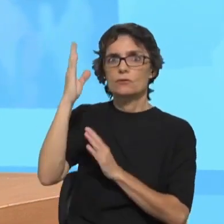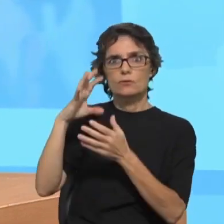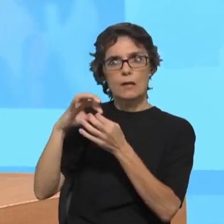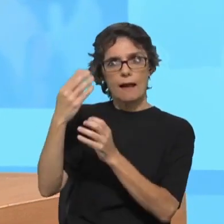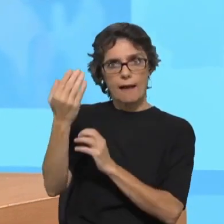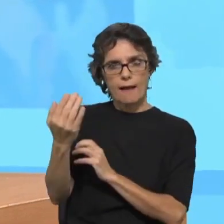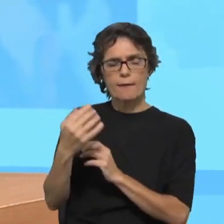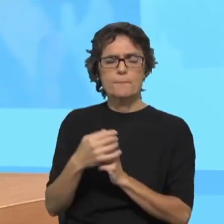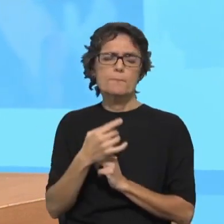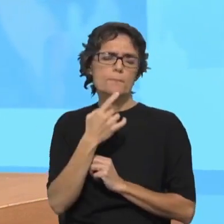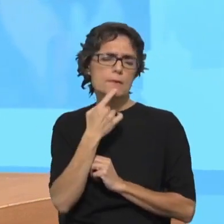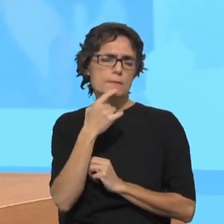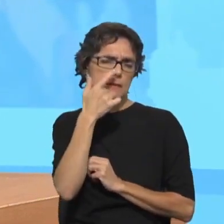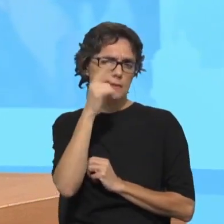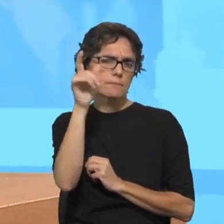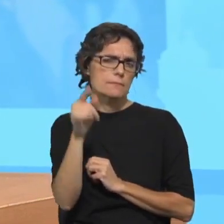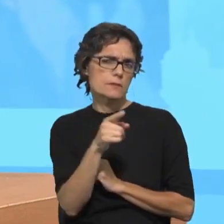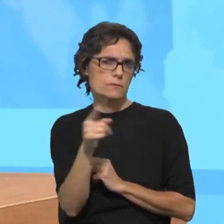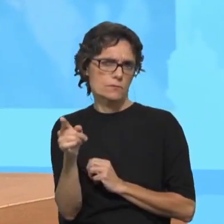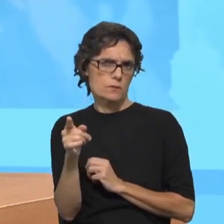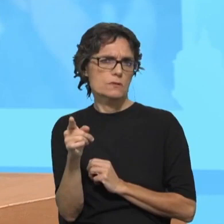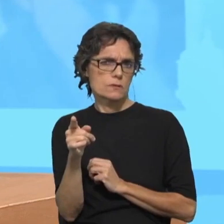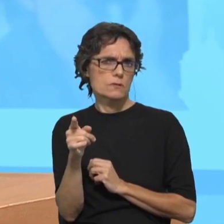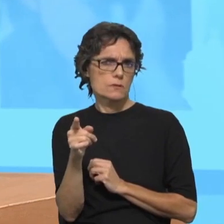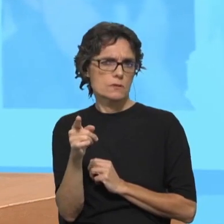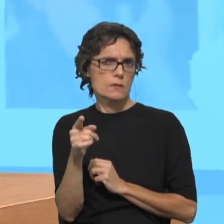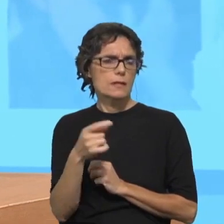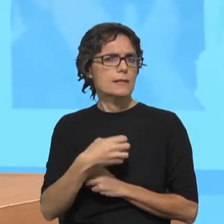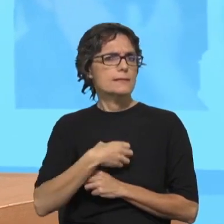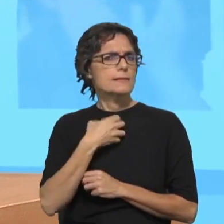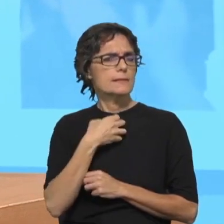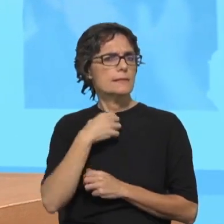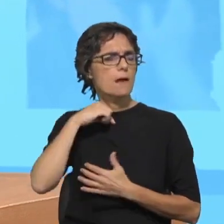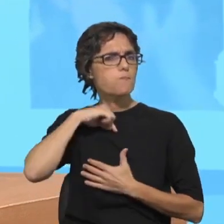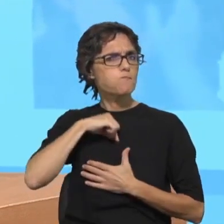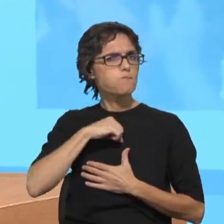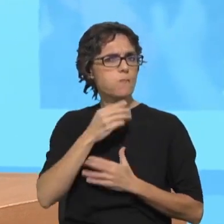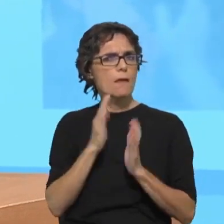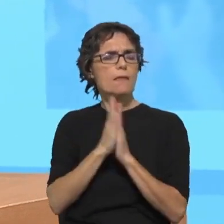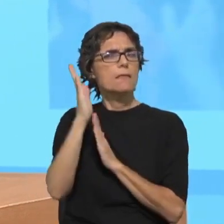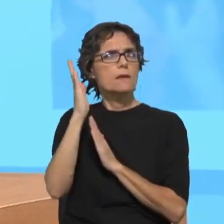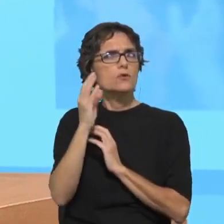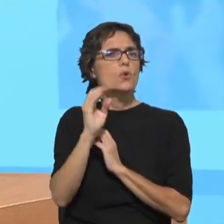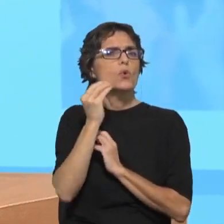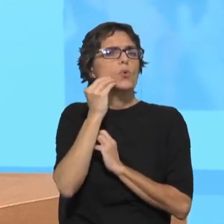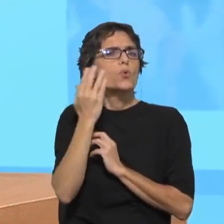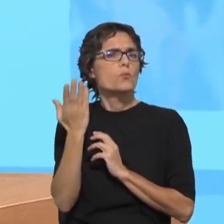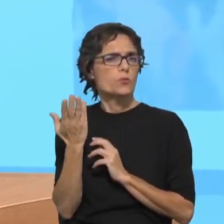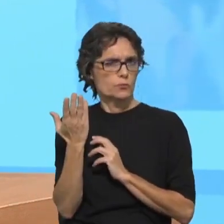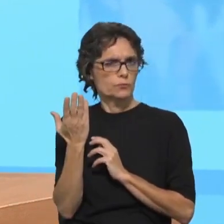como é que elas sinalizam essa presença de Deus nelas, e se até se querem